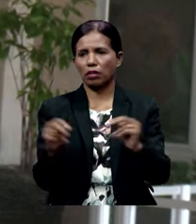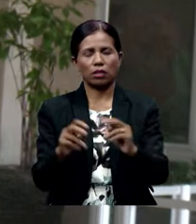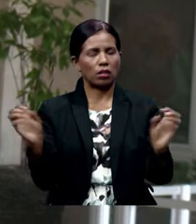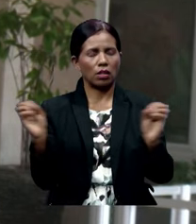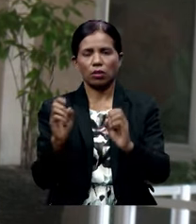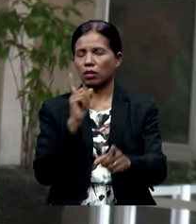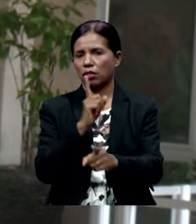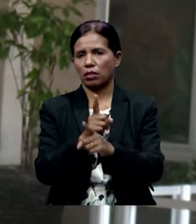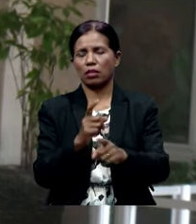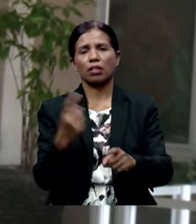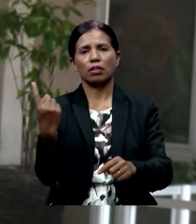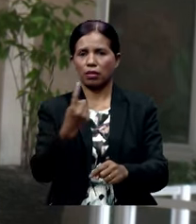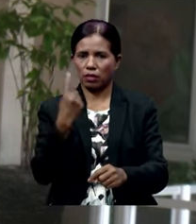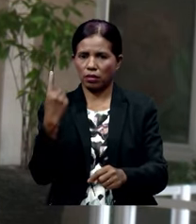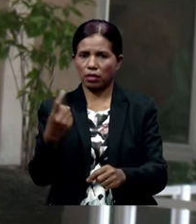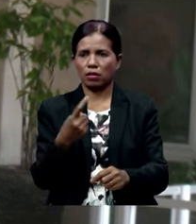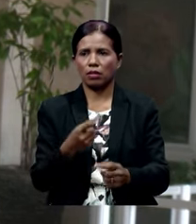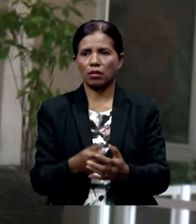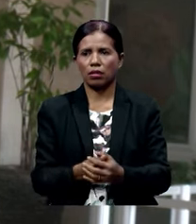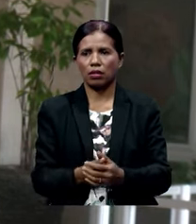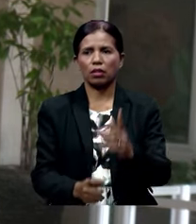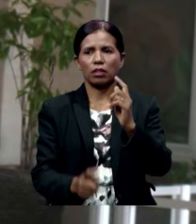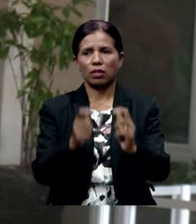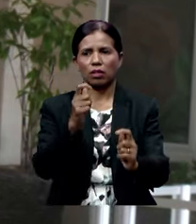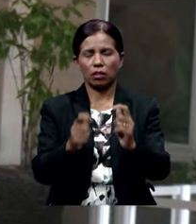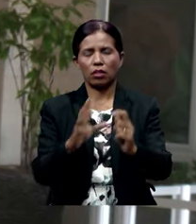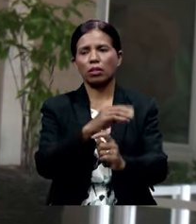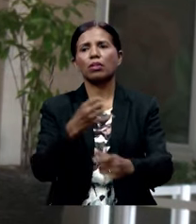área nem sempre tornar o curso até juízo